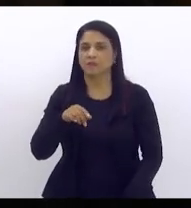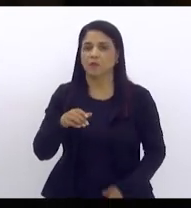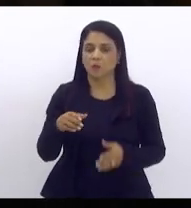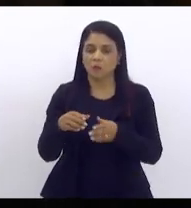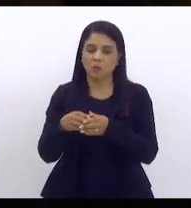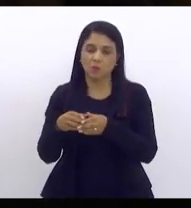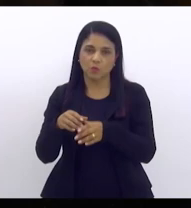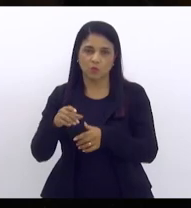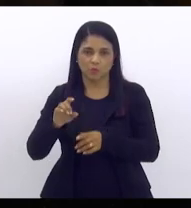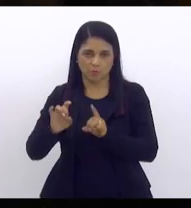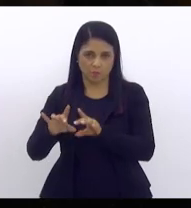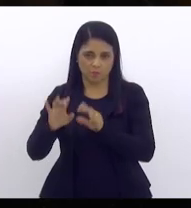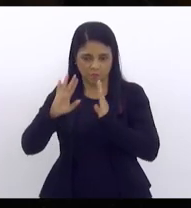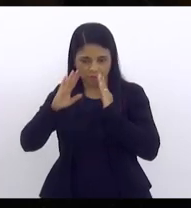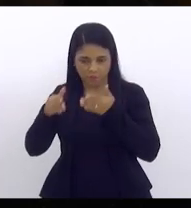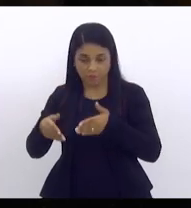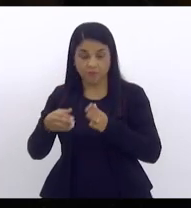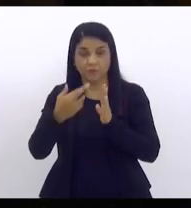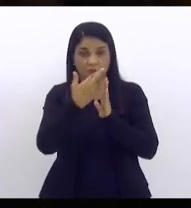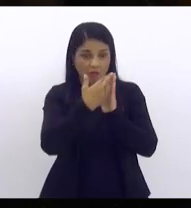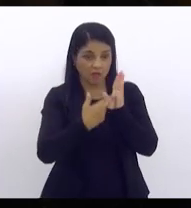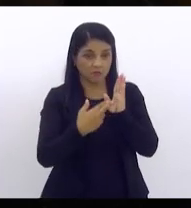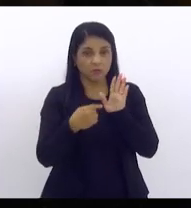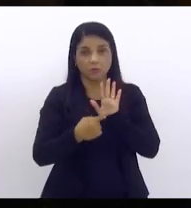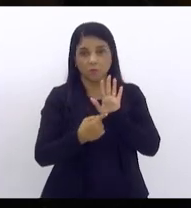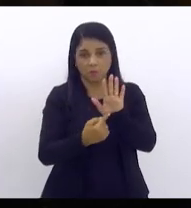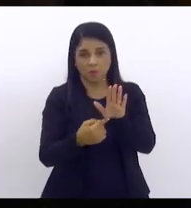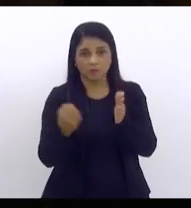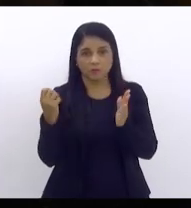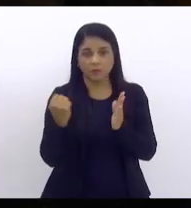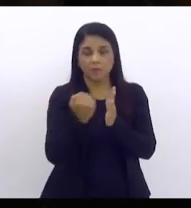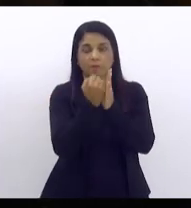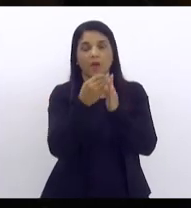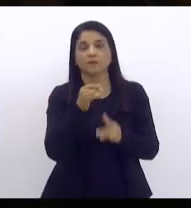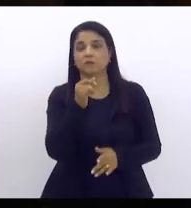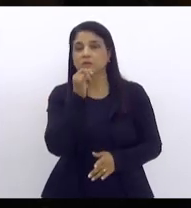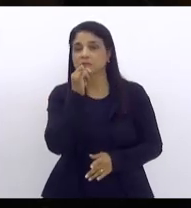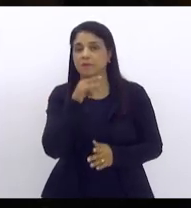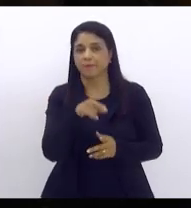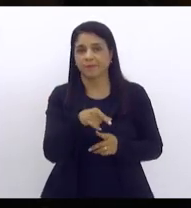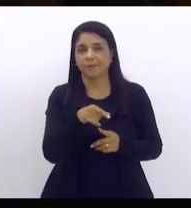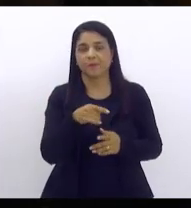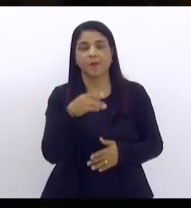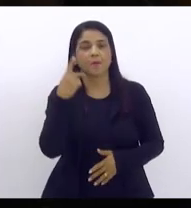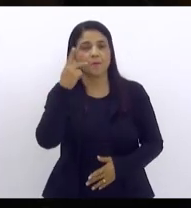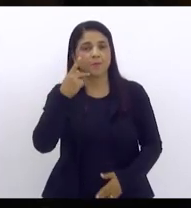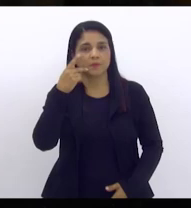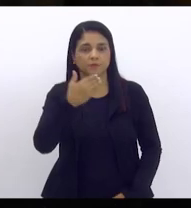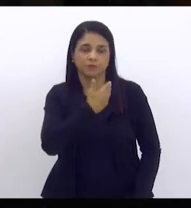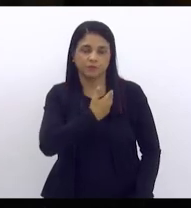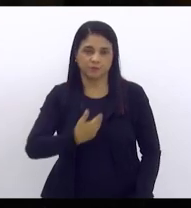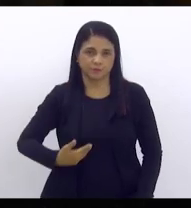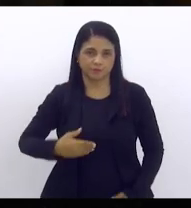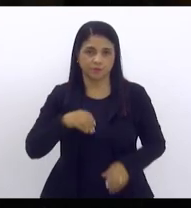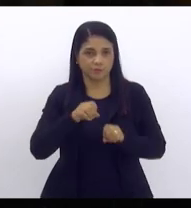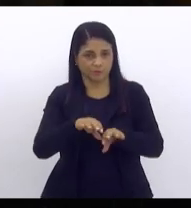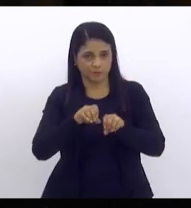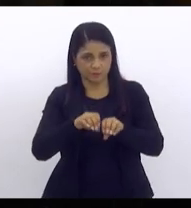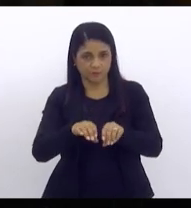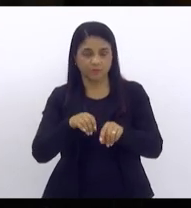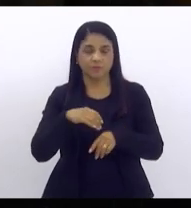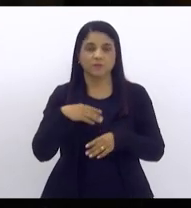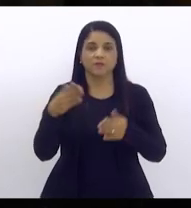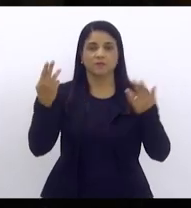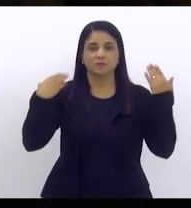O relatório apresenta todos esses impactos, por exemplo, com relação às políticas de educação, saúde,